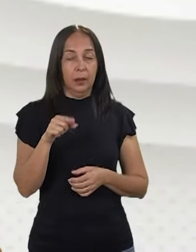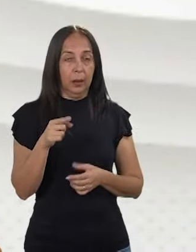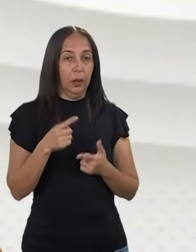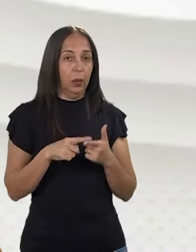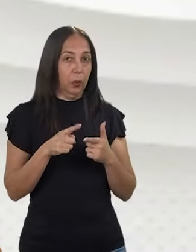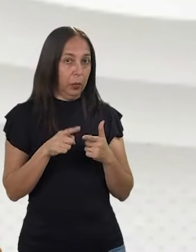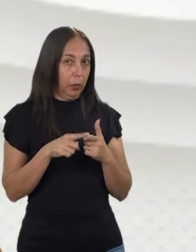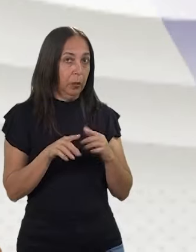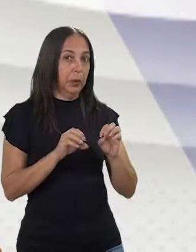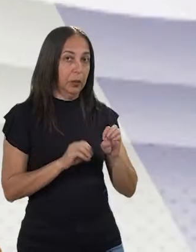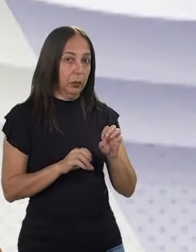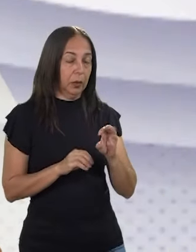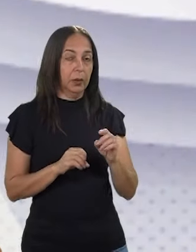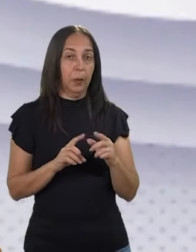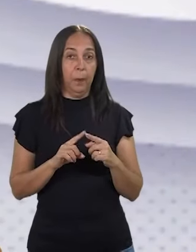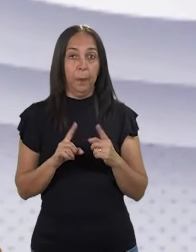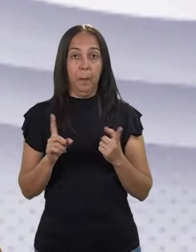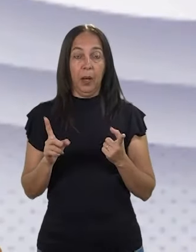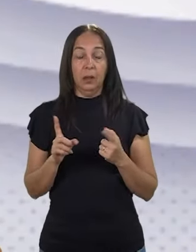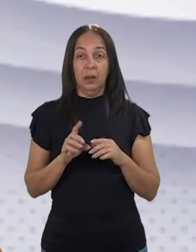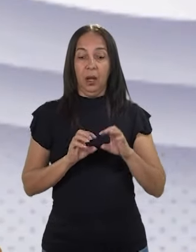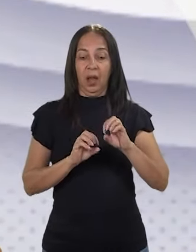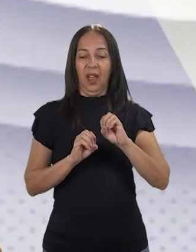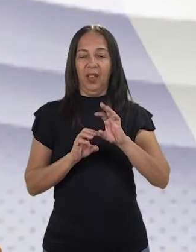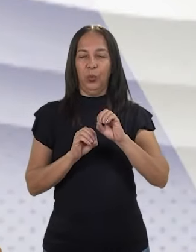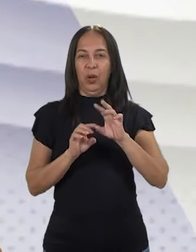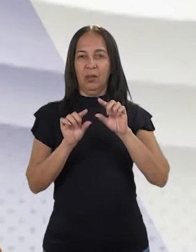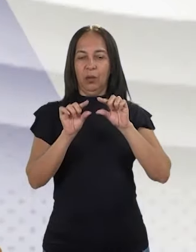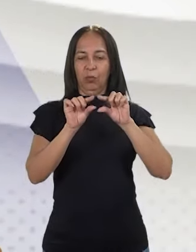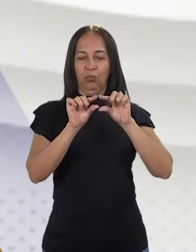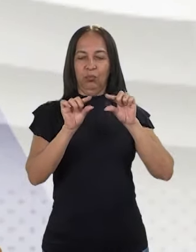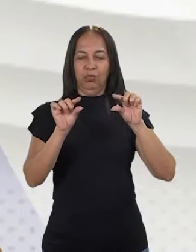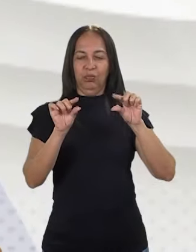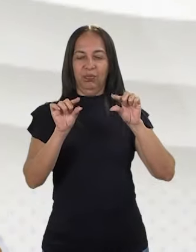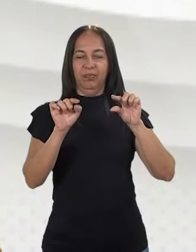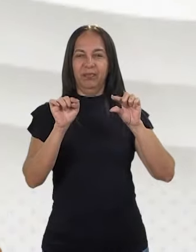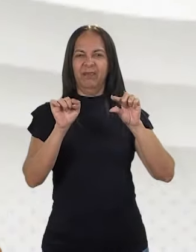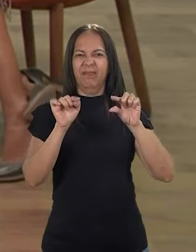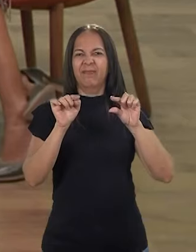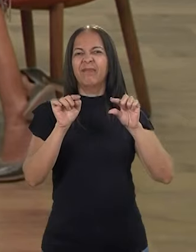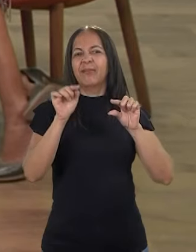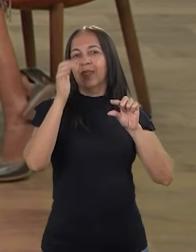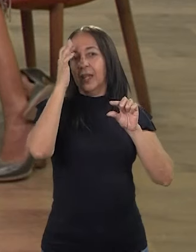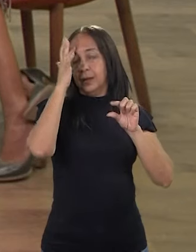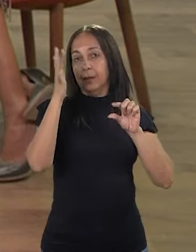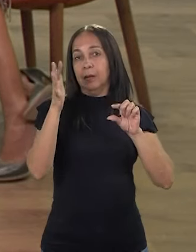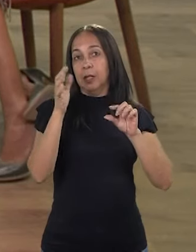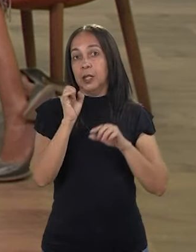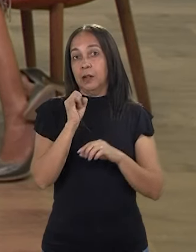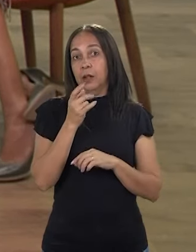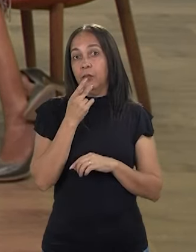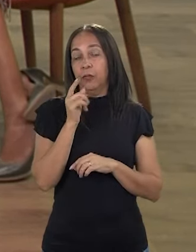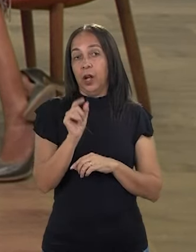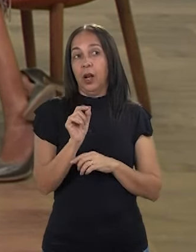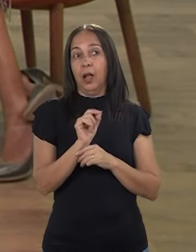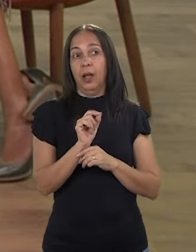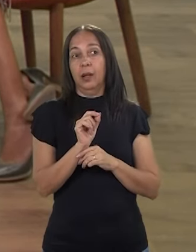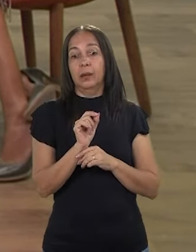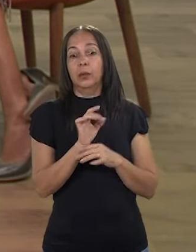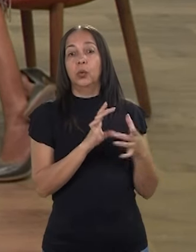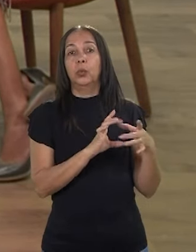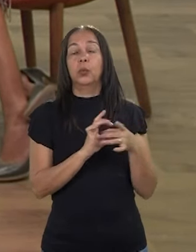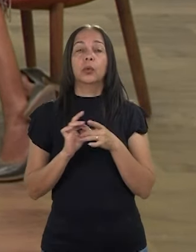de vista eh mas educação é uma palavra muito utópica para muitas pessoas então se eu for falar do ponto de vista Empresarial